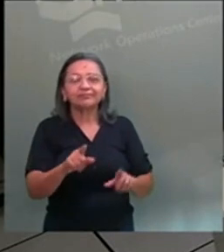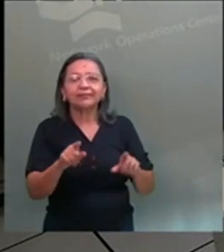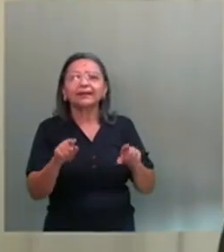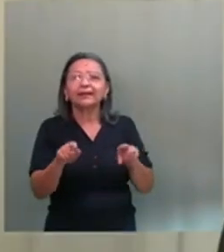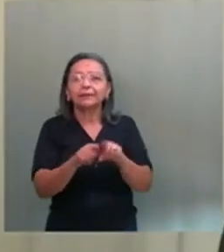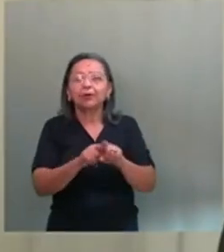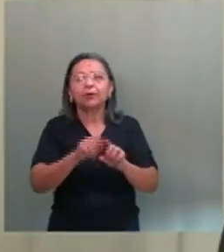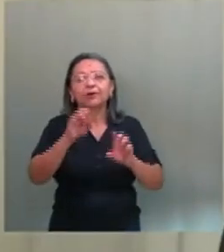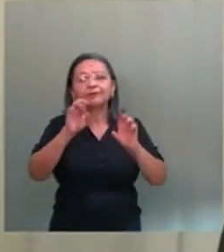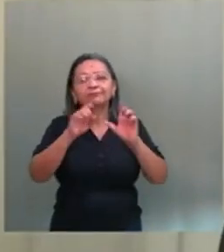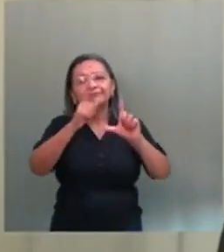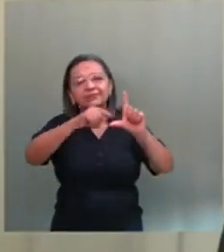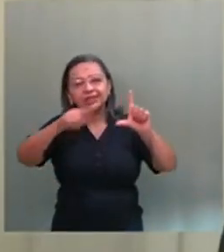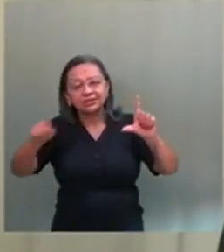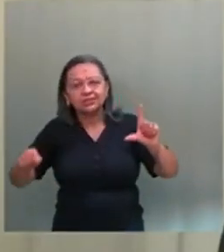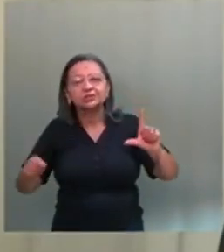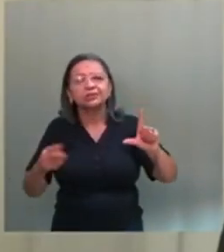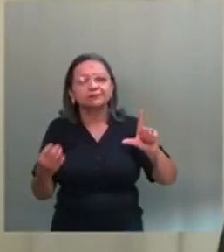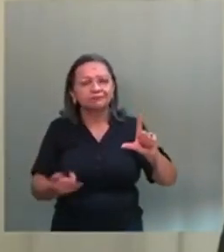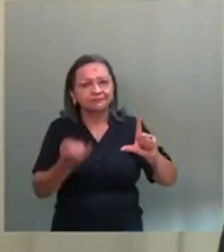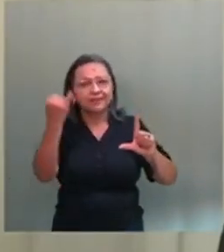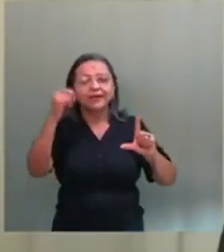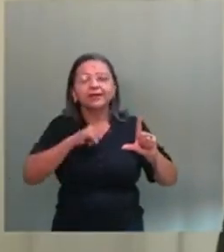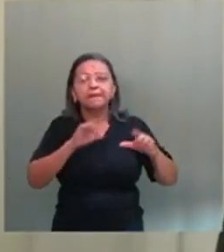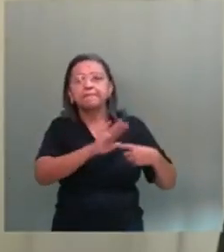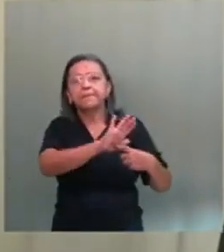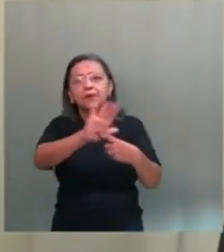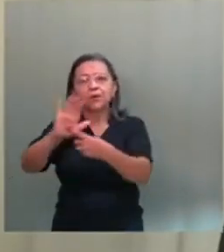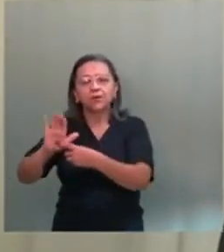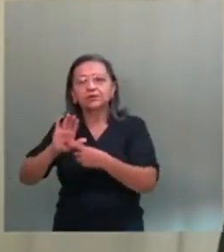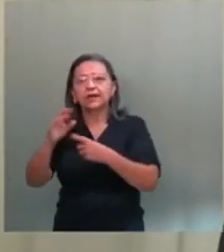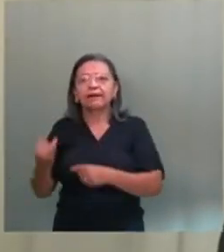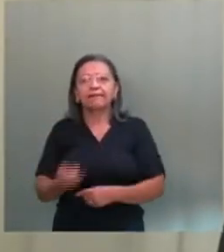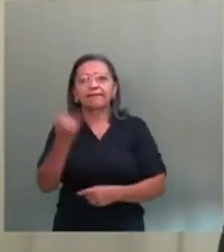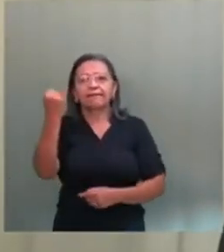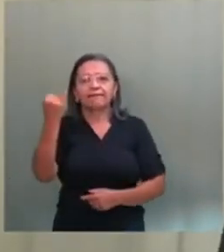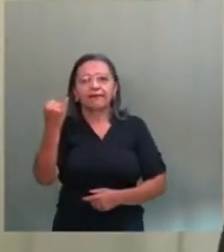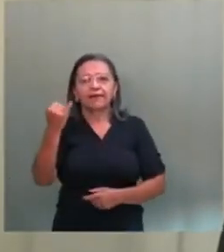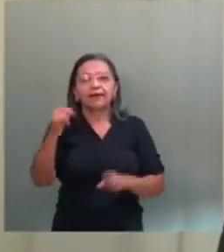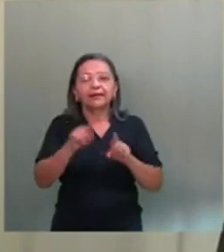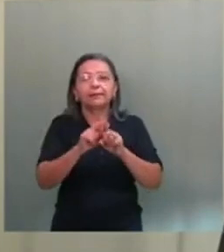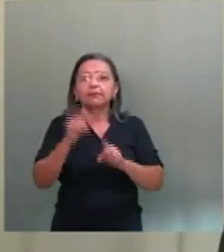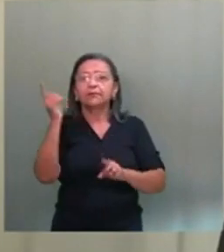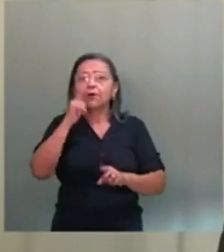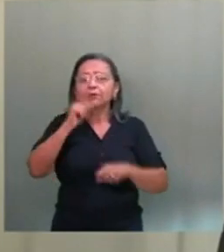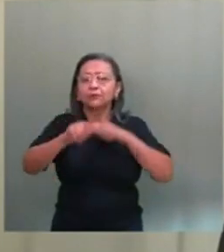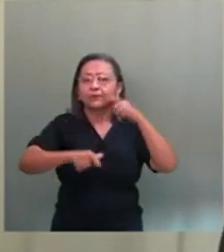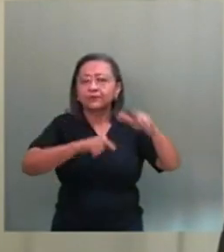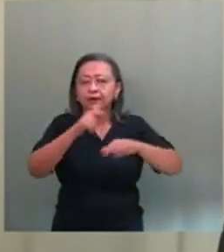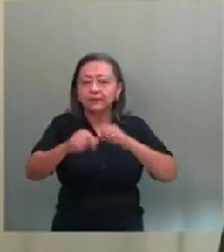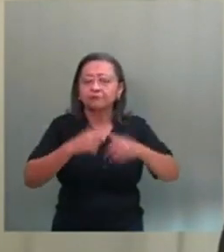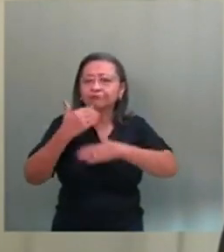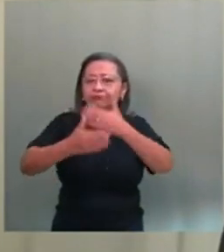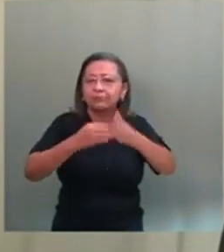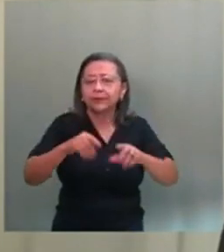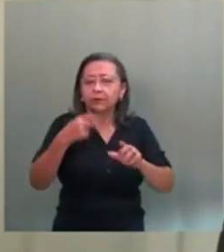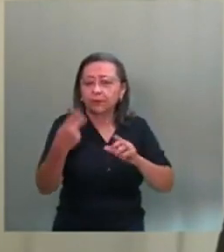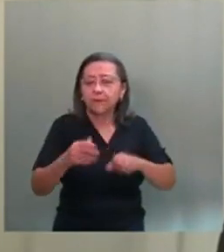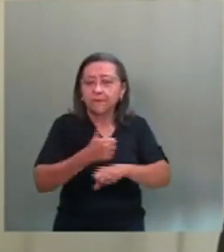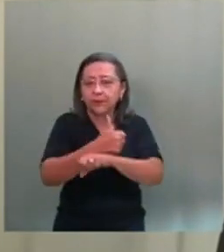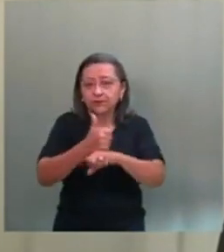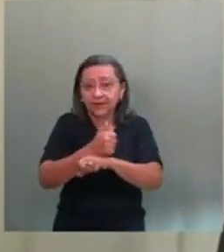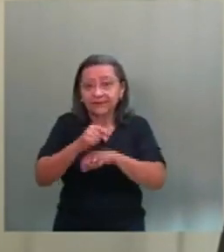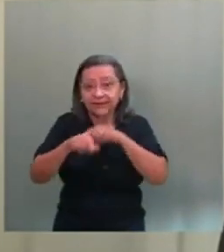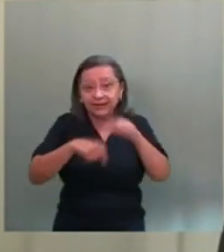com estatísticas superlativas que demonstram a relevância e o alcance do trabalho desenvolvido pelos profissionais